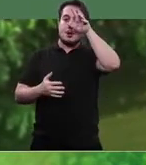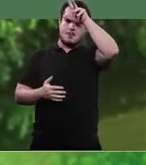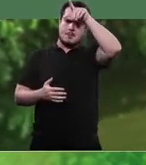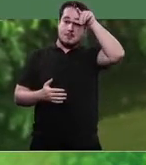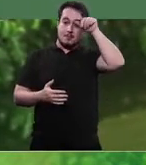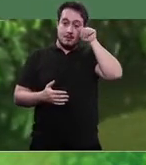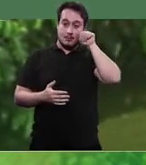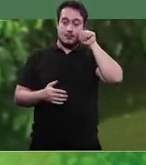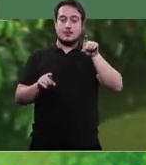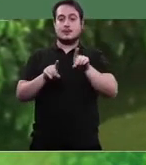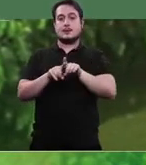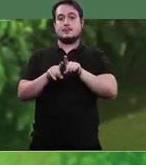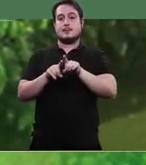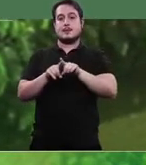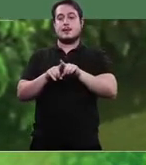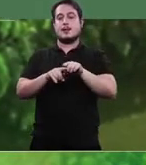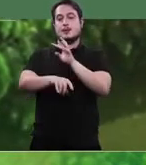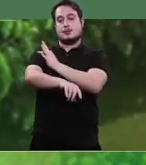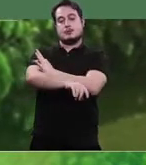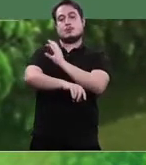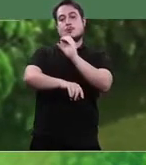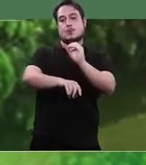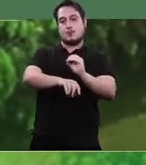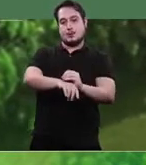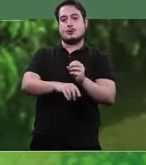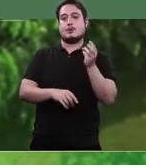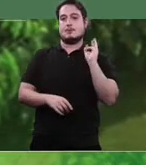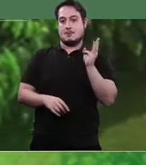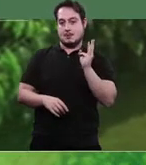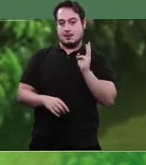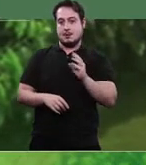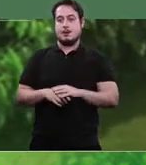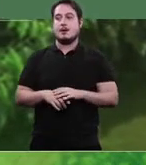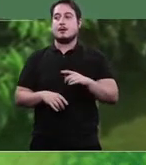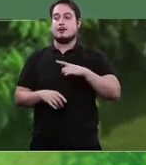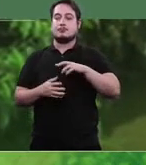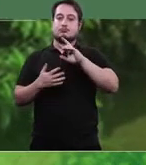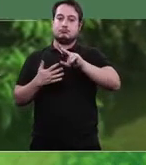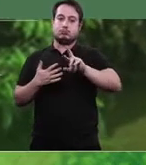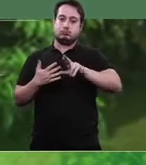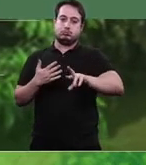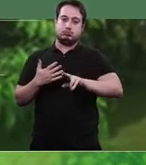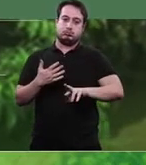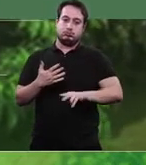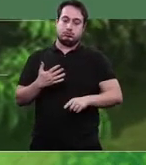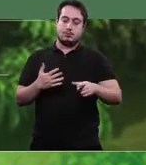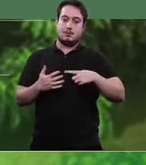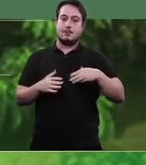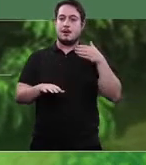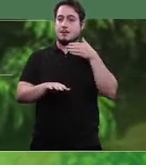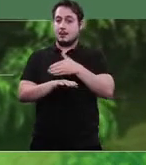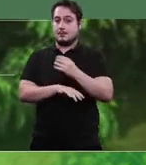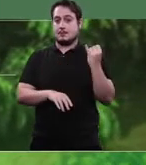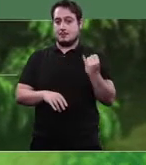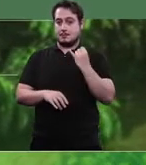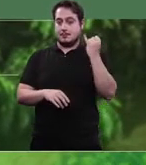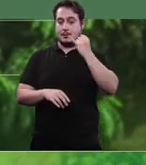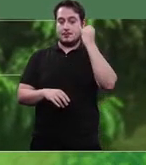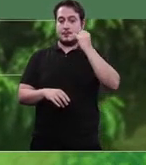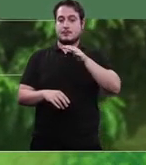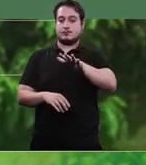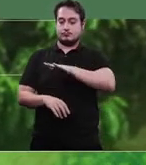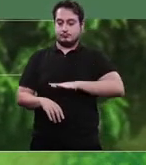Maranhão e do Tocantins, né, que é um bioma que tem uma certa uma participação importante no